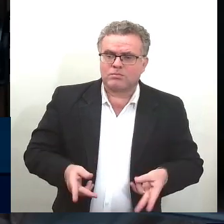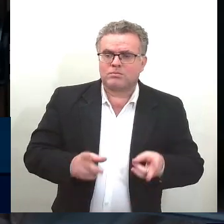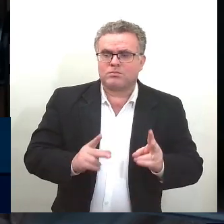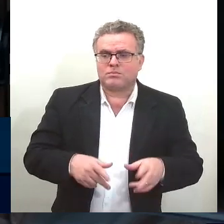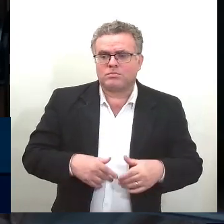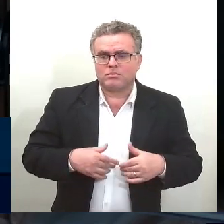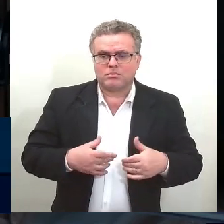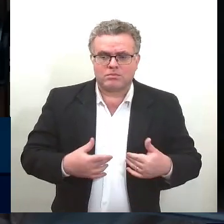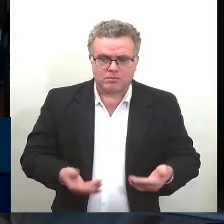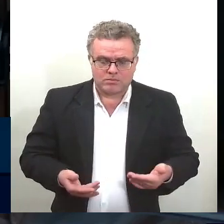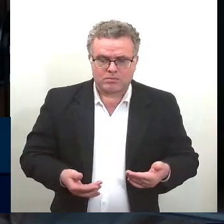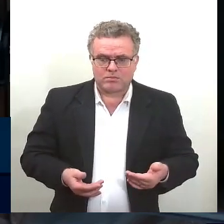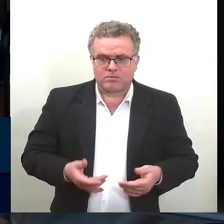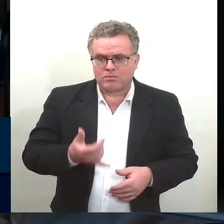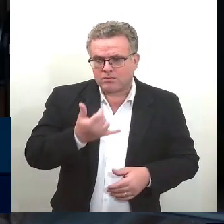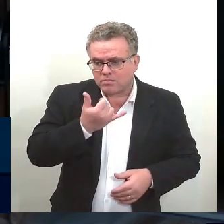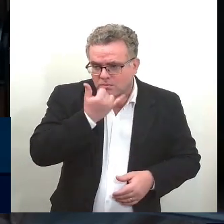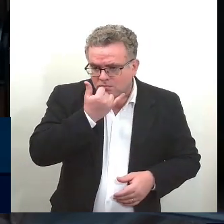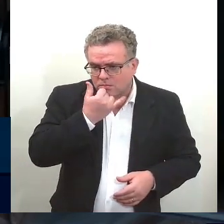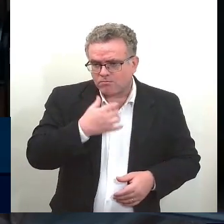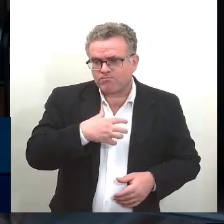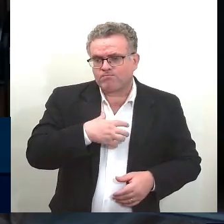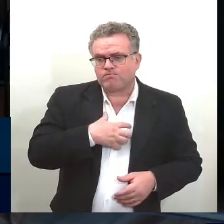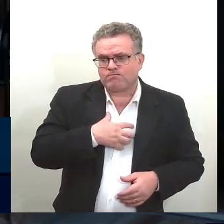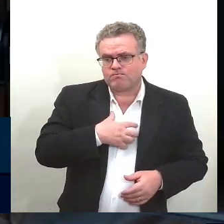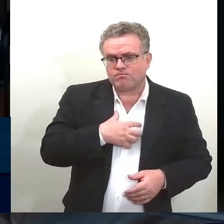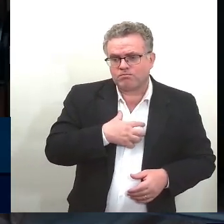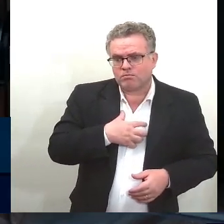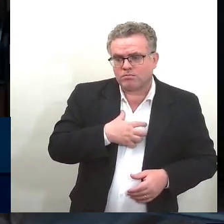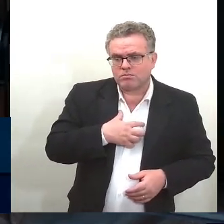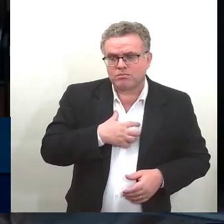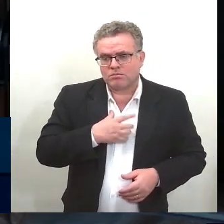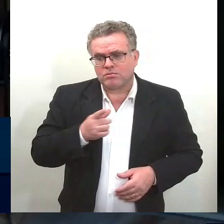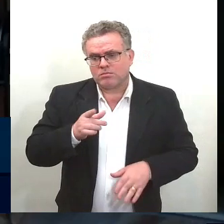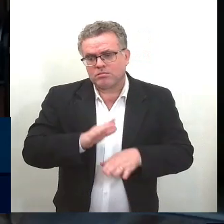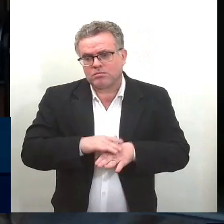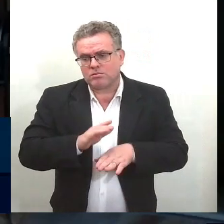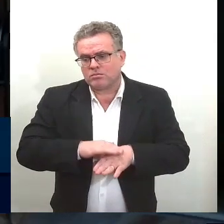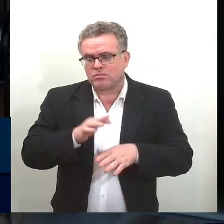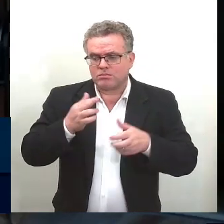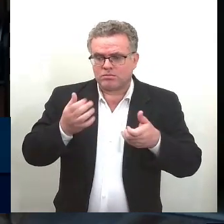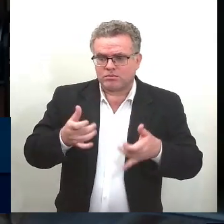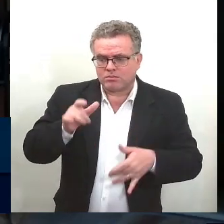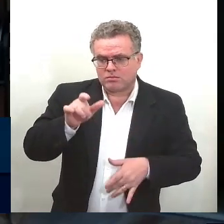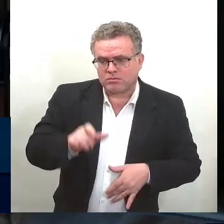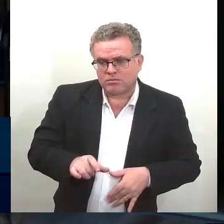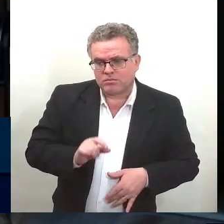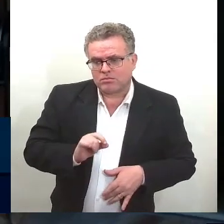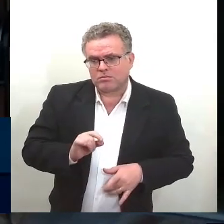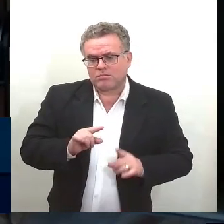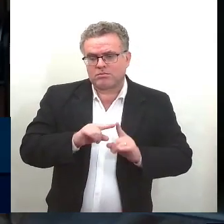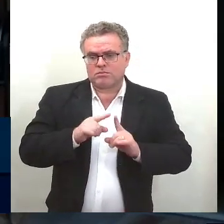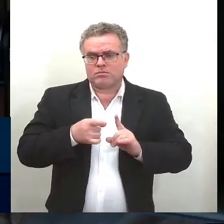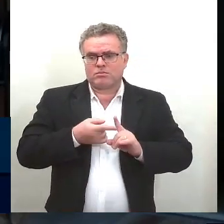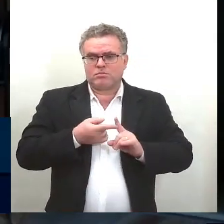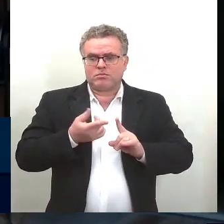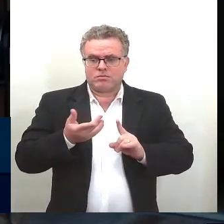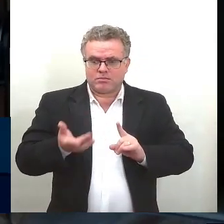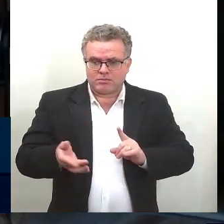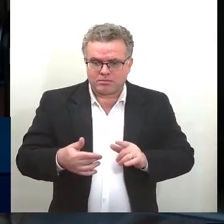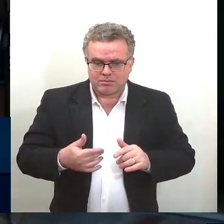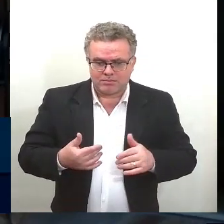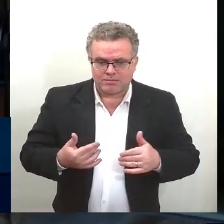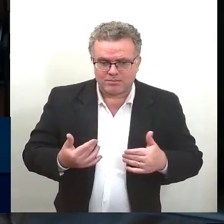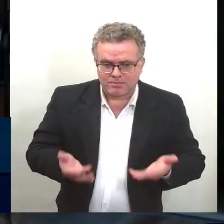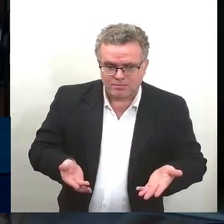infeliz nas palavras dele com relação a você, por você estar grávida, né? Então muitas vezes acham que a mulher, por